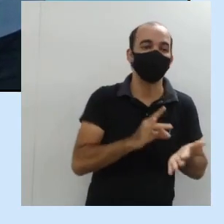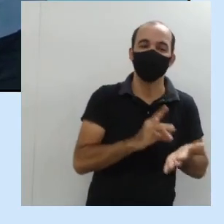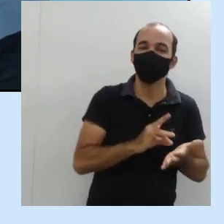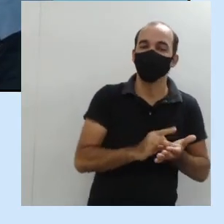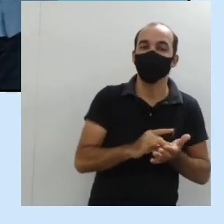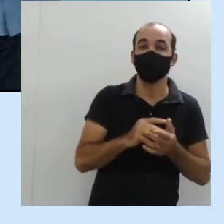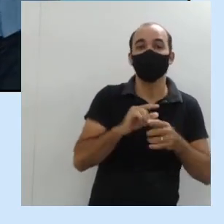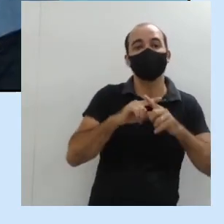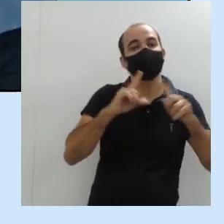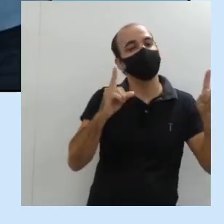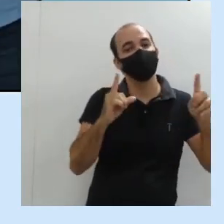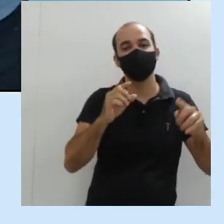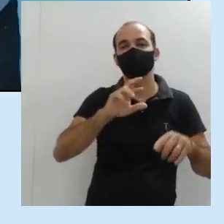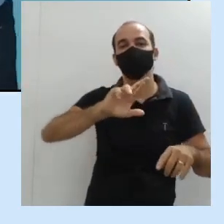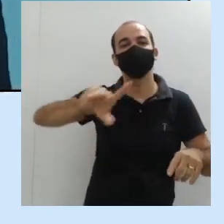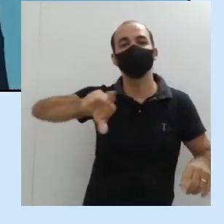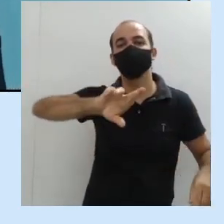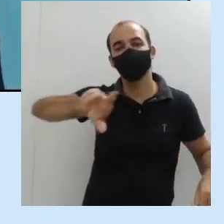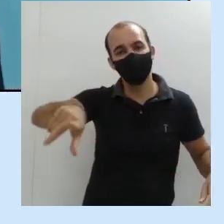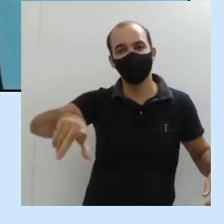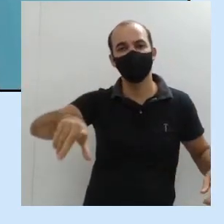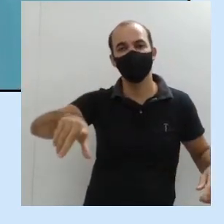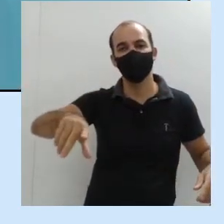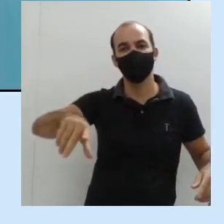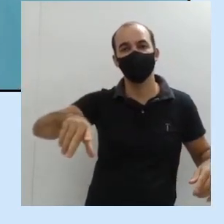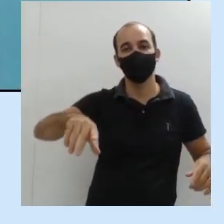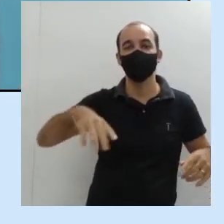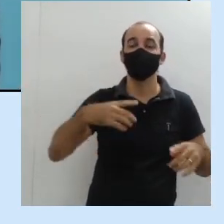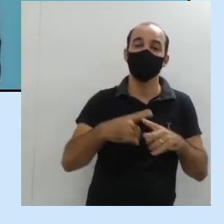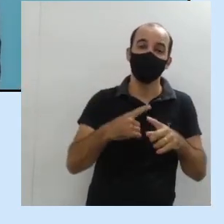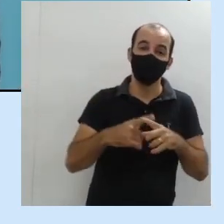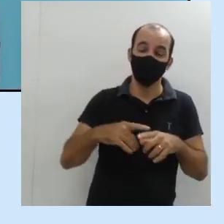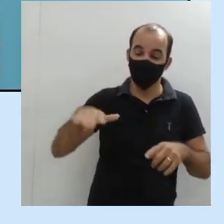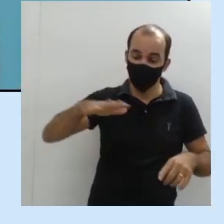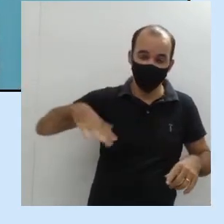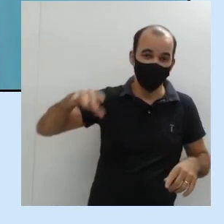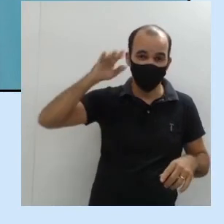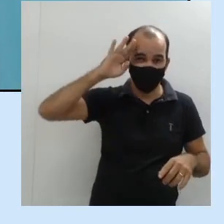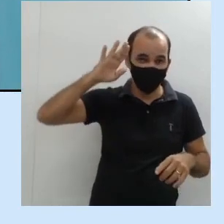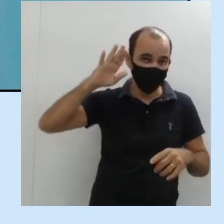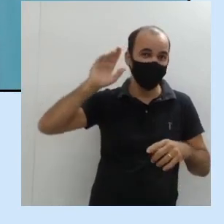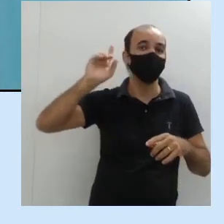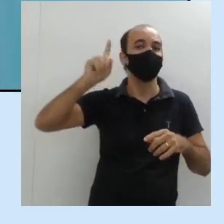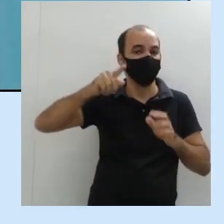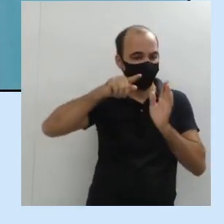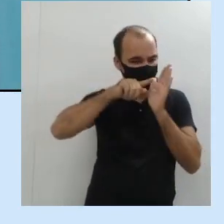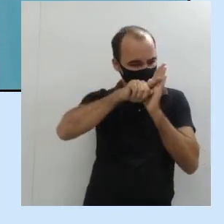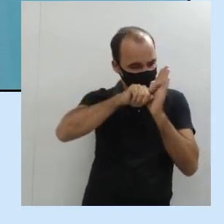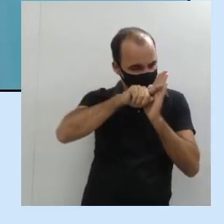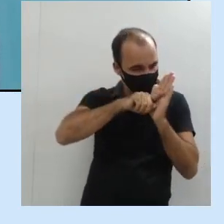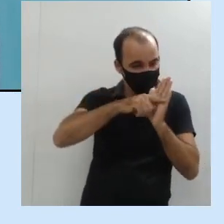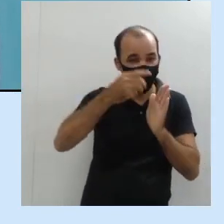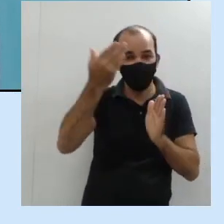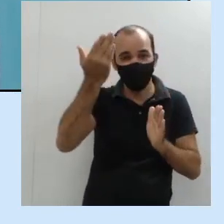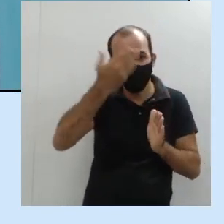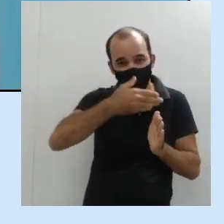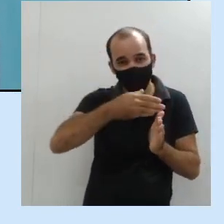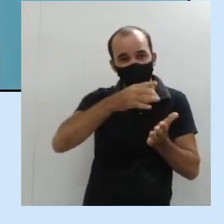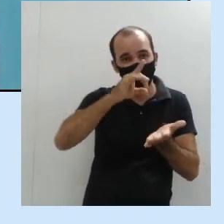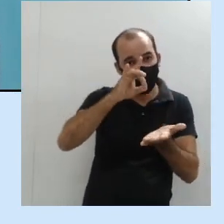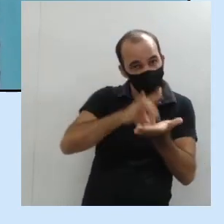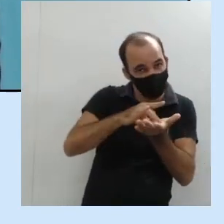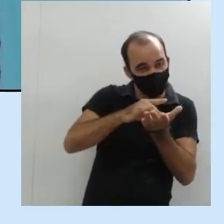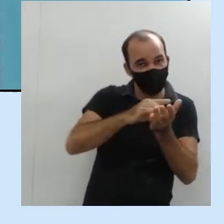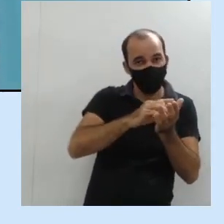no aspecto filosófico, nós estamos a buscar essa verdade, ok? Então, se nós somos